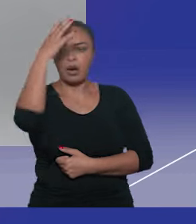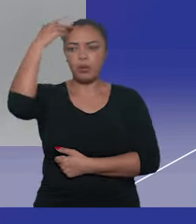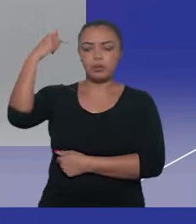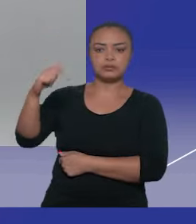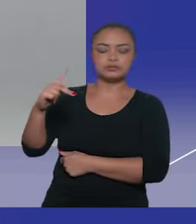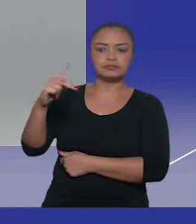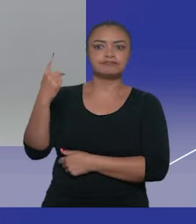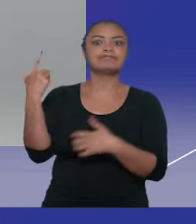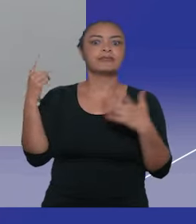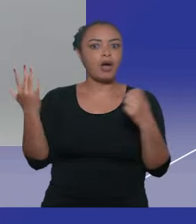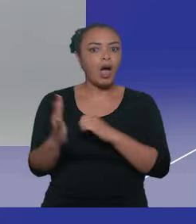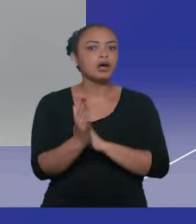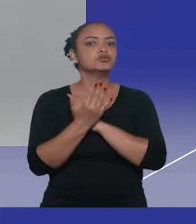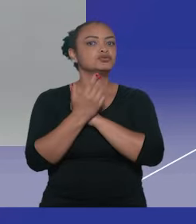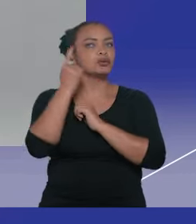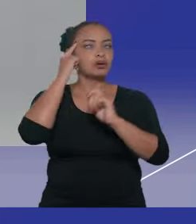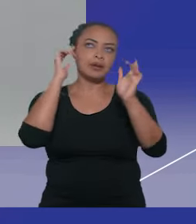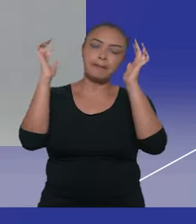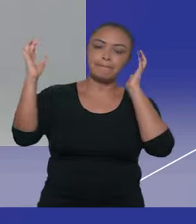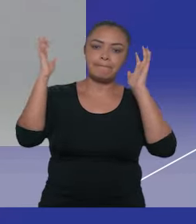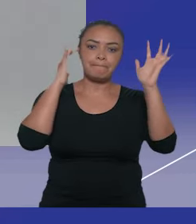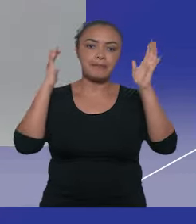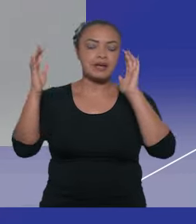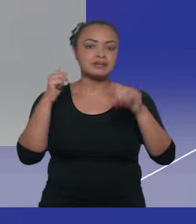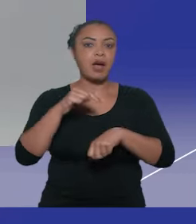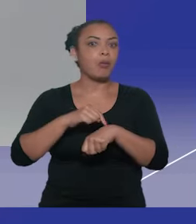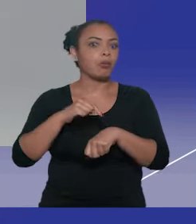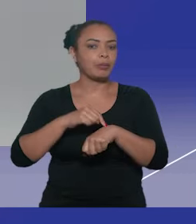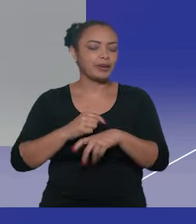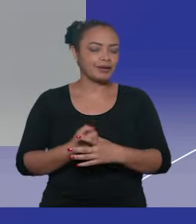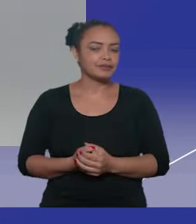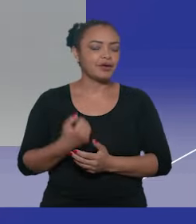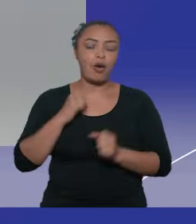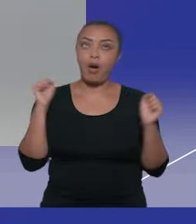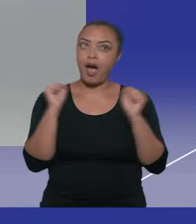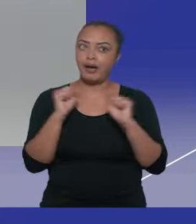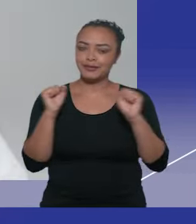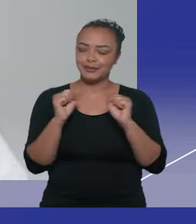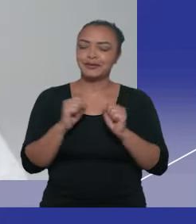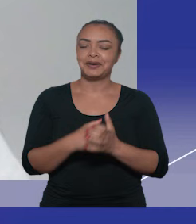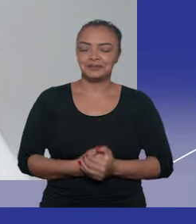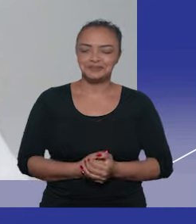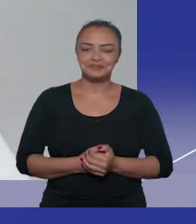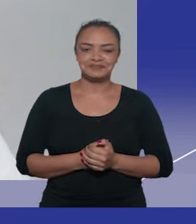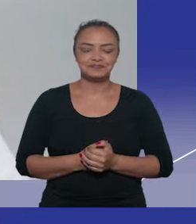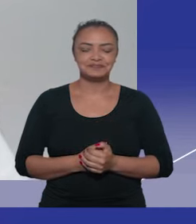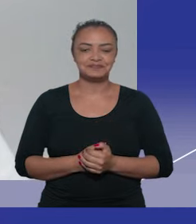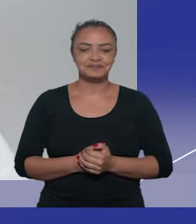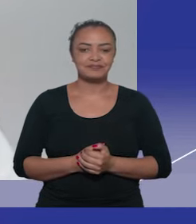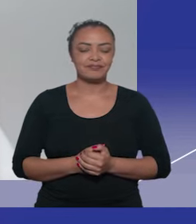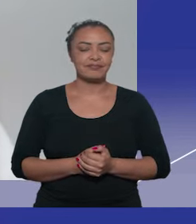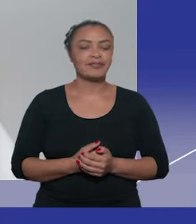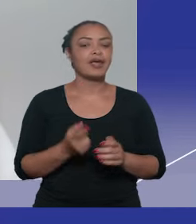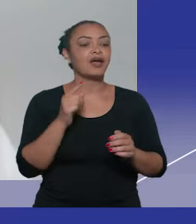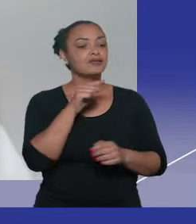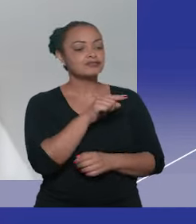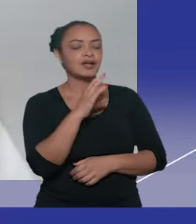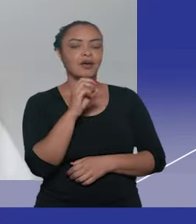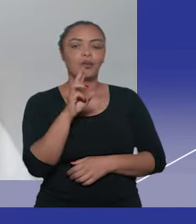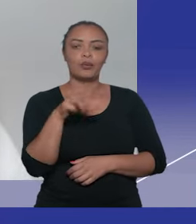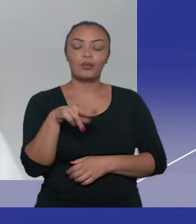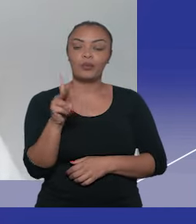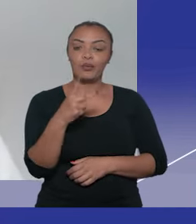que faz a gente pensar bastante sobre momentos de crise. Eu adorei a série, recomendo. Tá ótimo. E você,